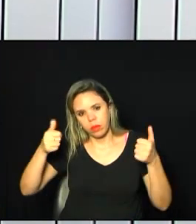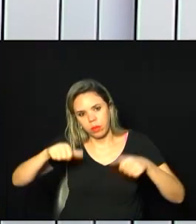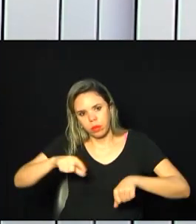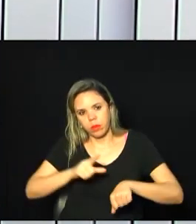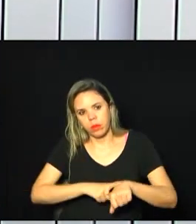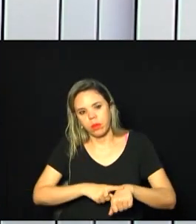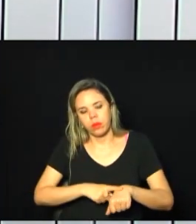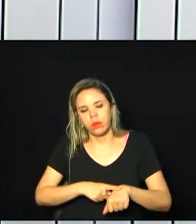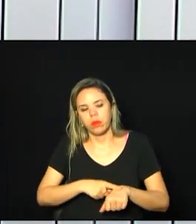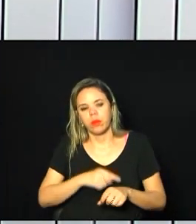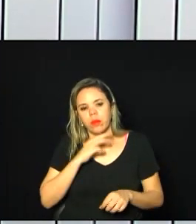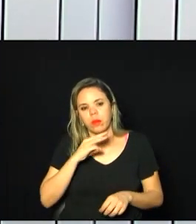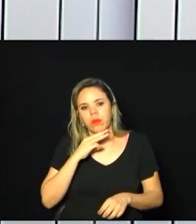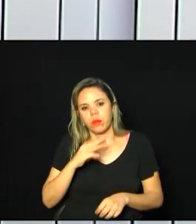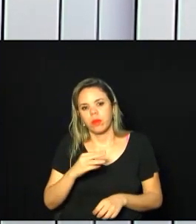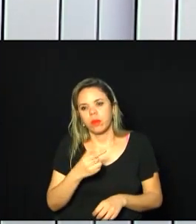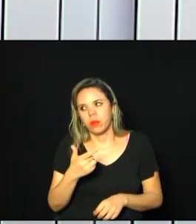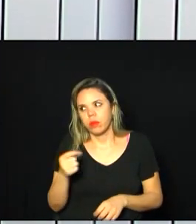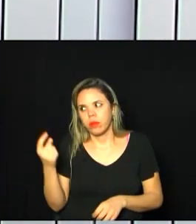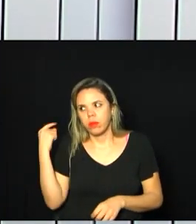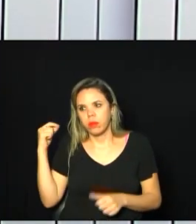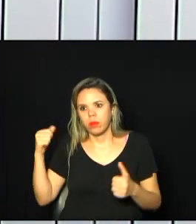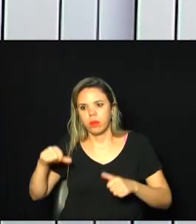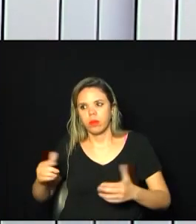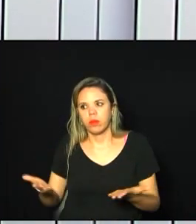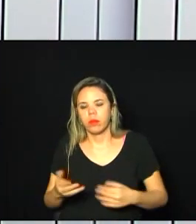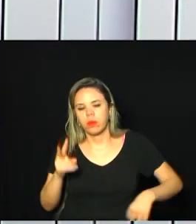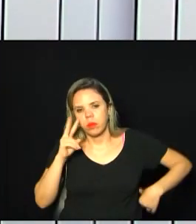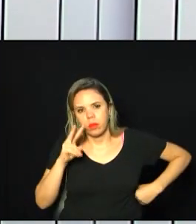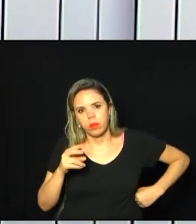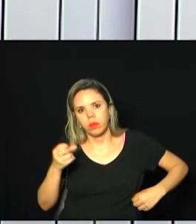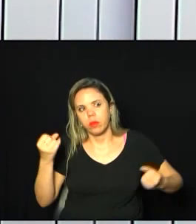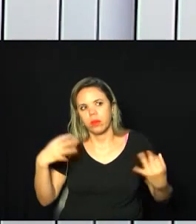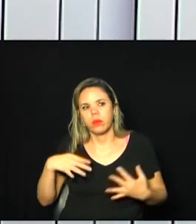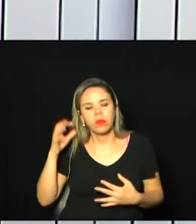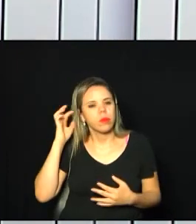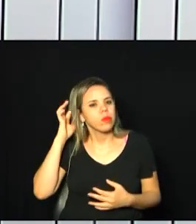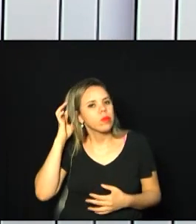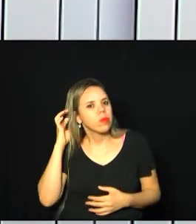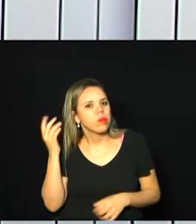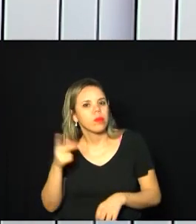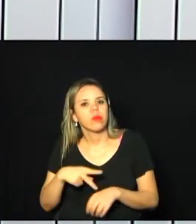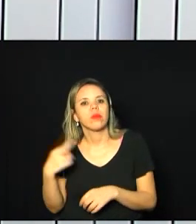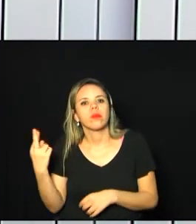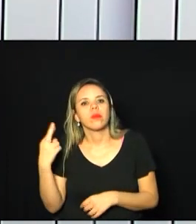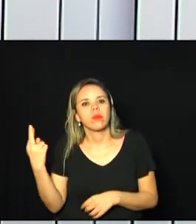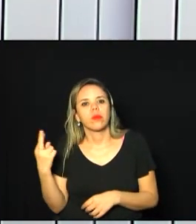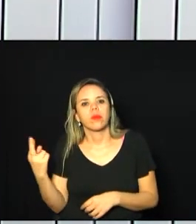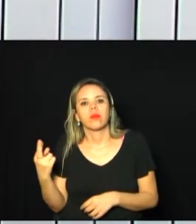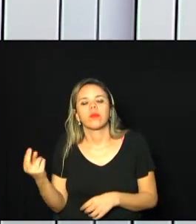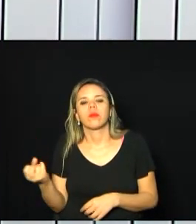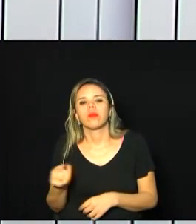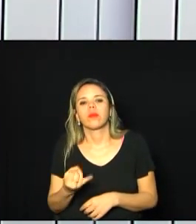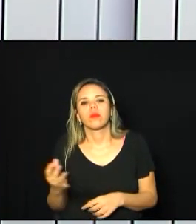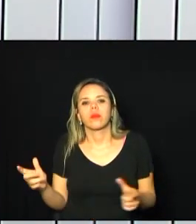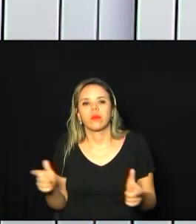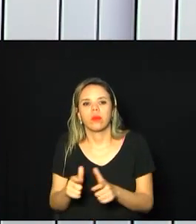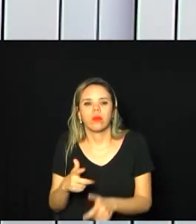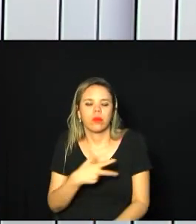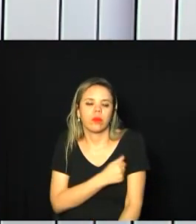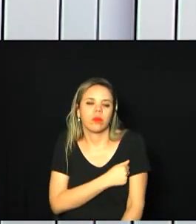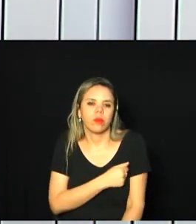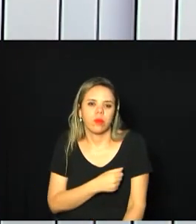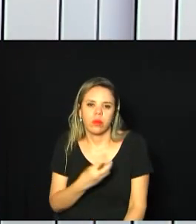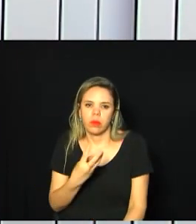pandemia desde março de 2020. Aí, lendo algumas explicações, na Rússia baixo percentual de vacinação,